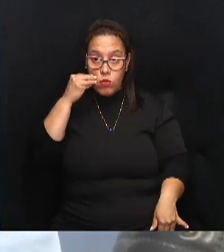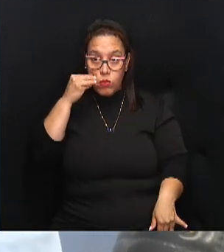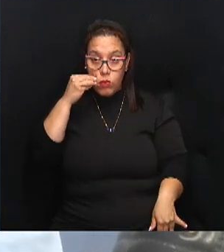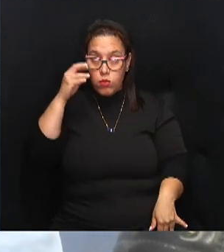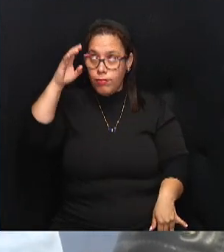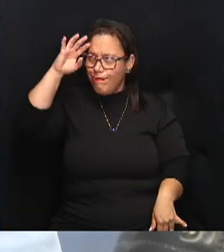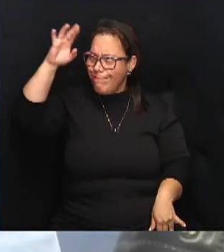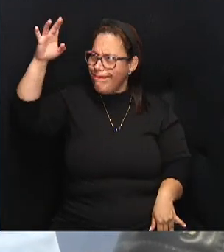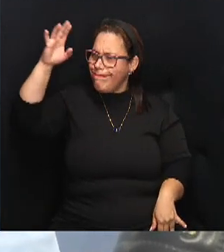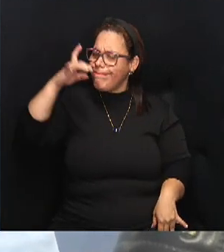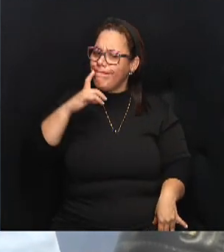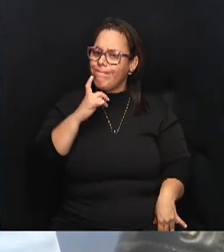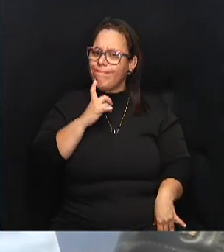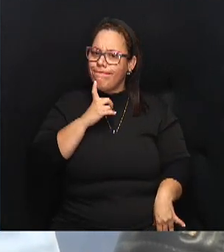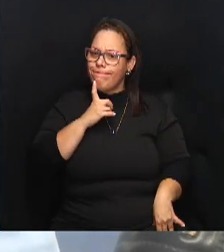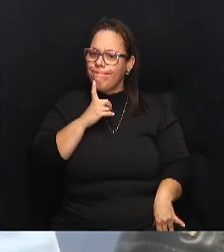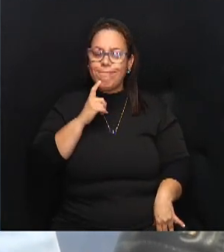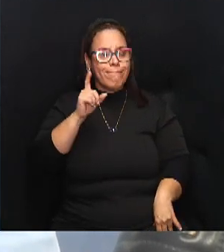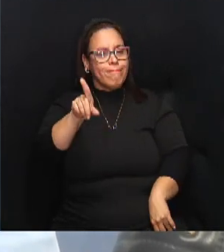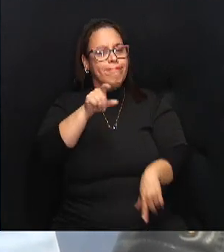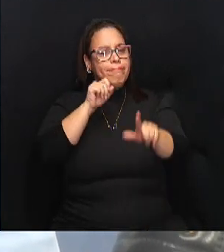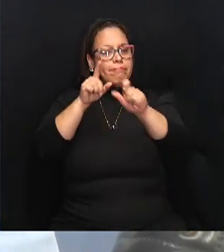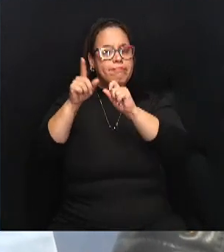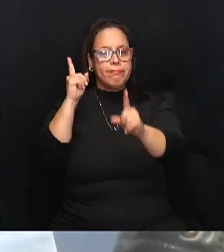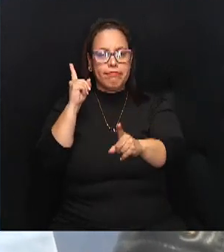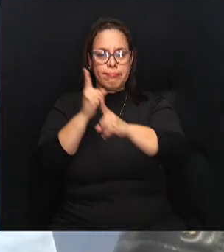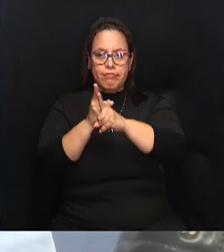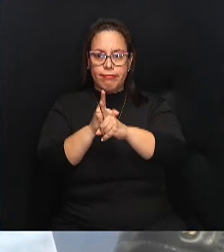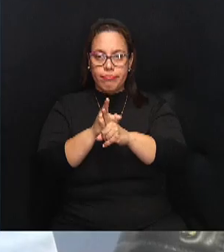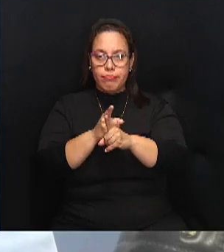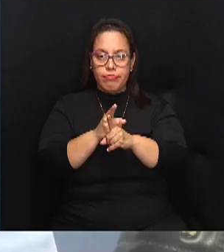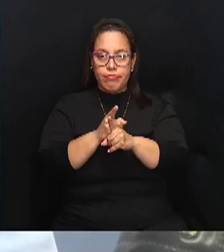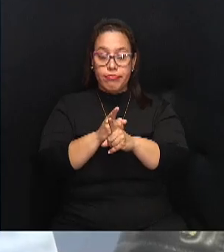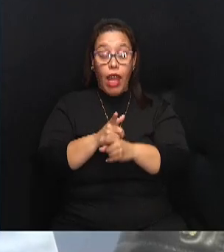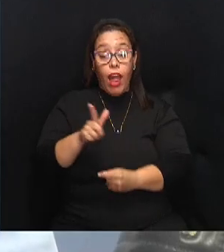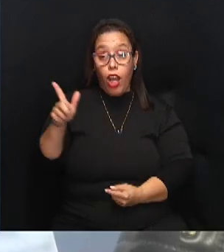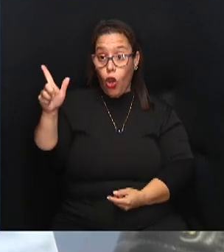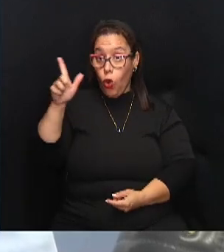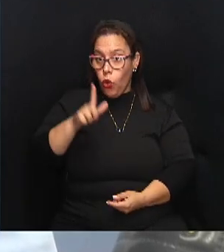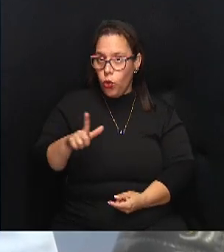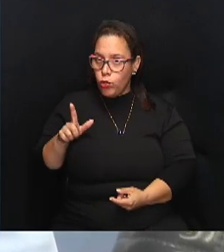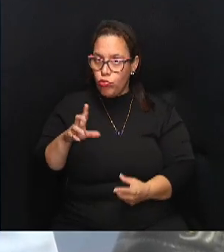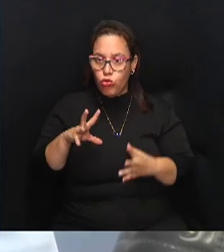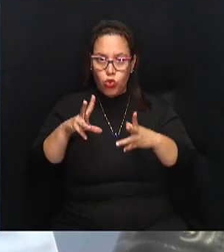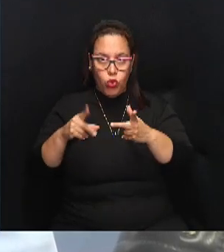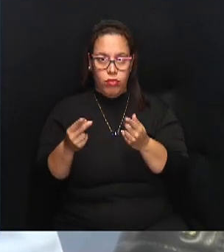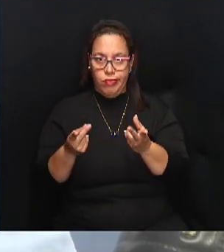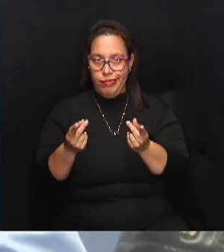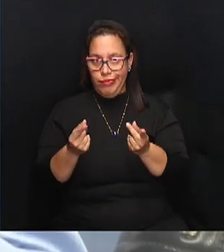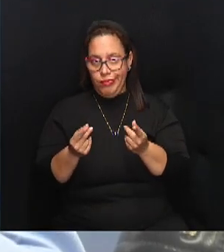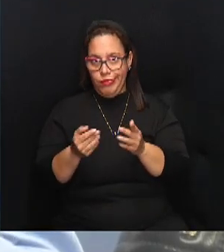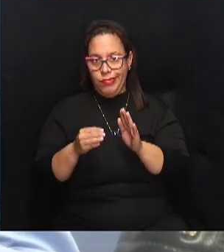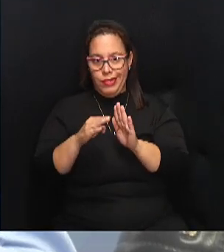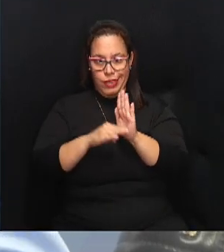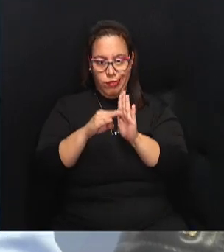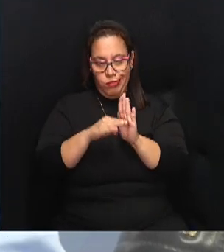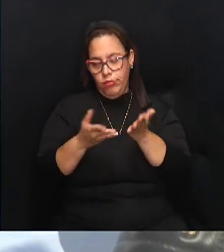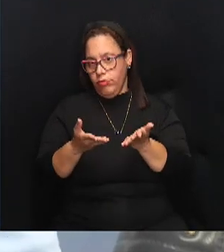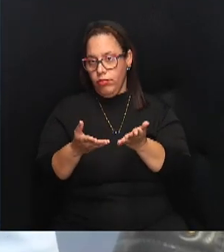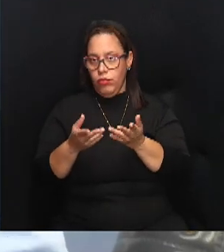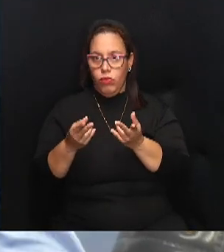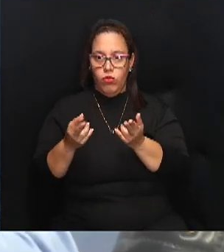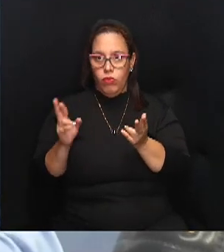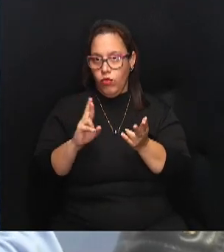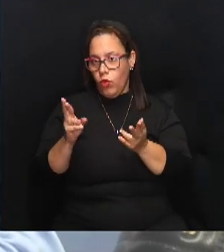criatividade, achar caminhos, né? É evidente, todo o orçamento é comprometido. Quando se estima a receita e fixa